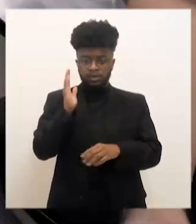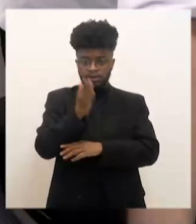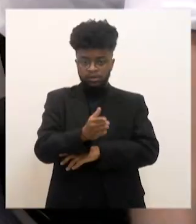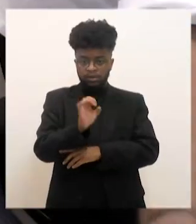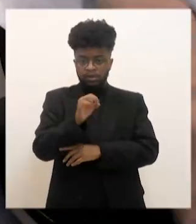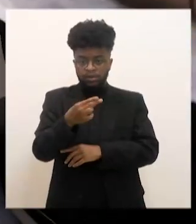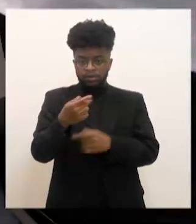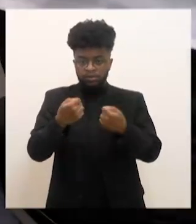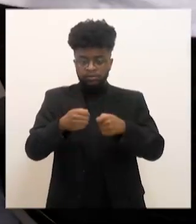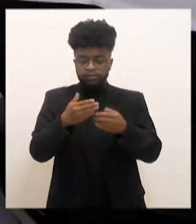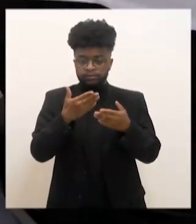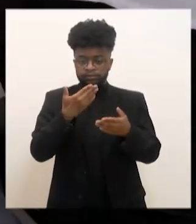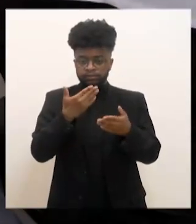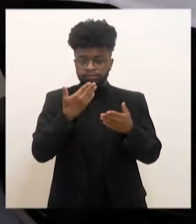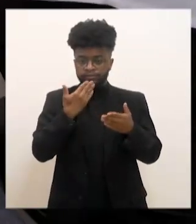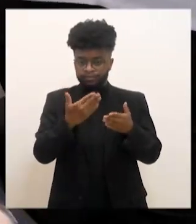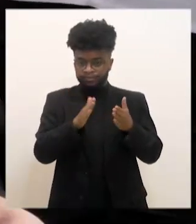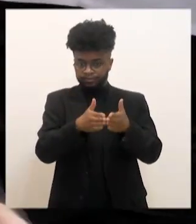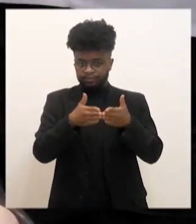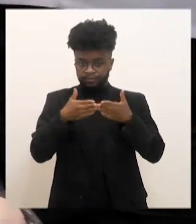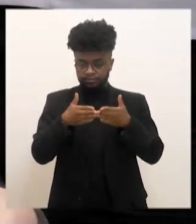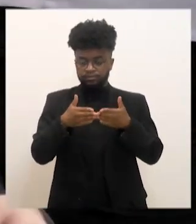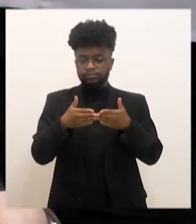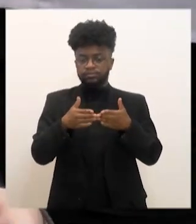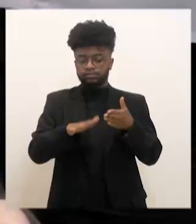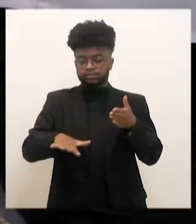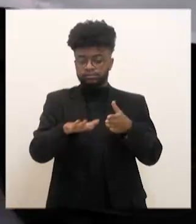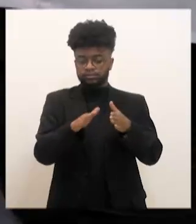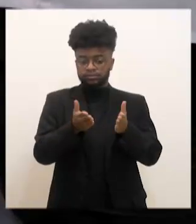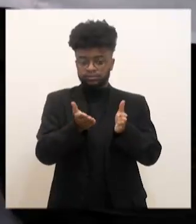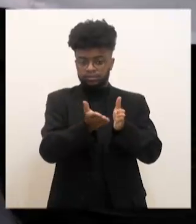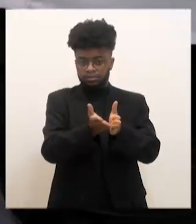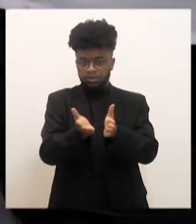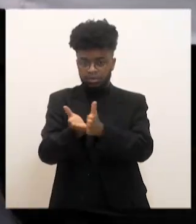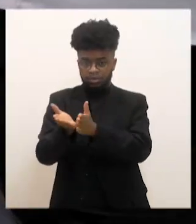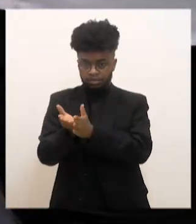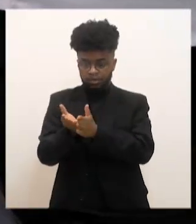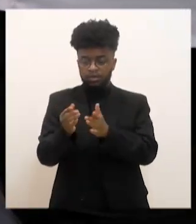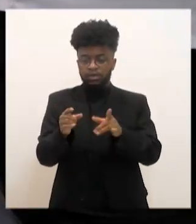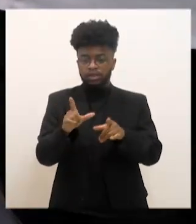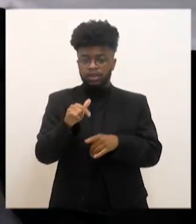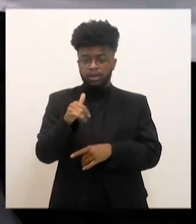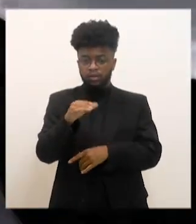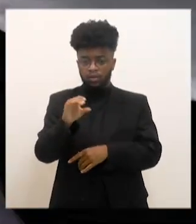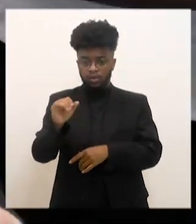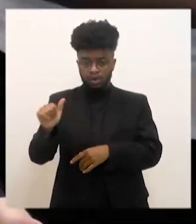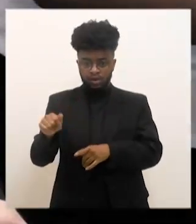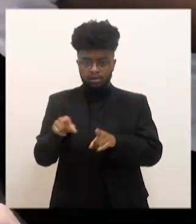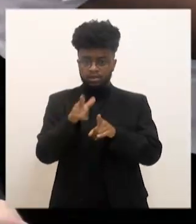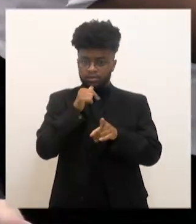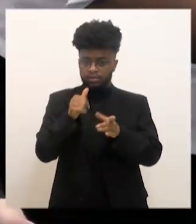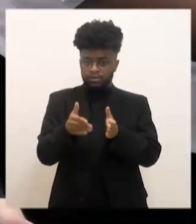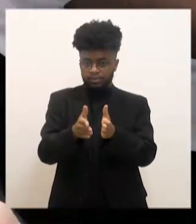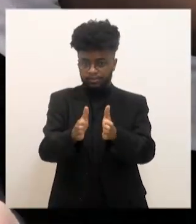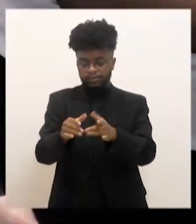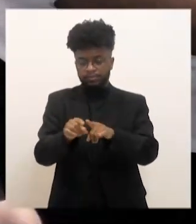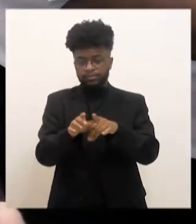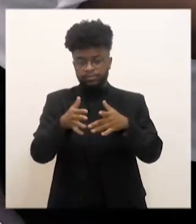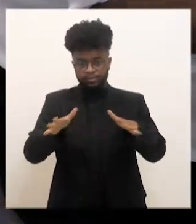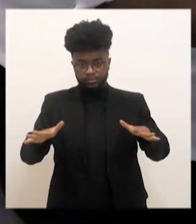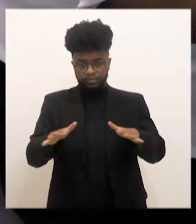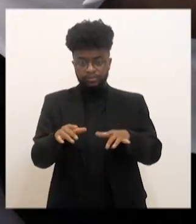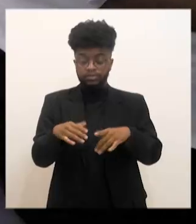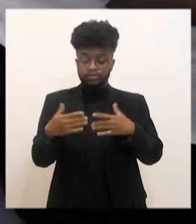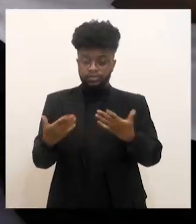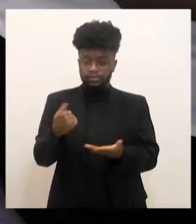autorização, concessão ou permissão, os portos marítimos, fluviais e lacustres. Enfim, o Supremo Tribunal Federal